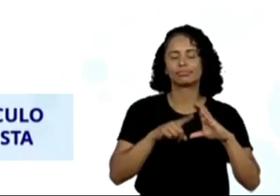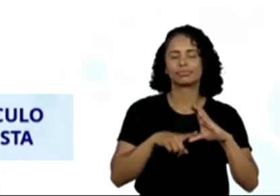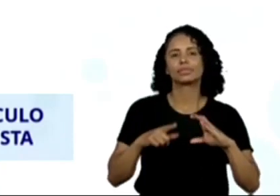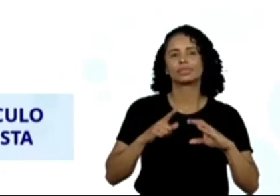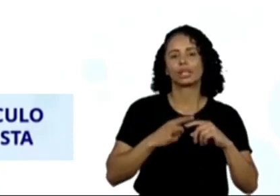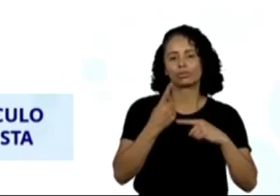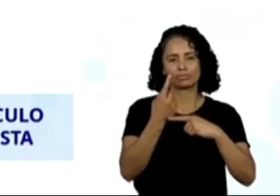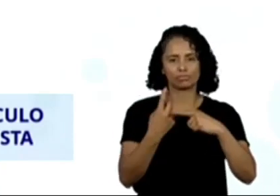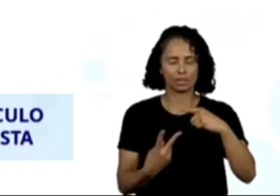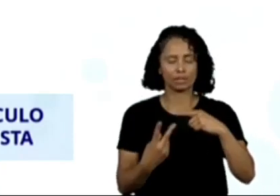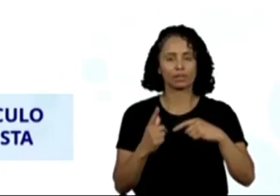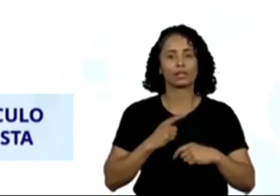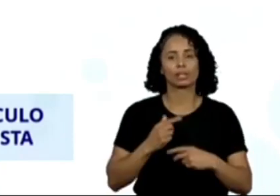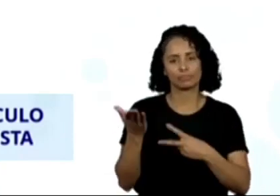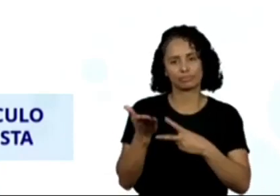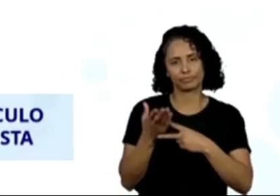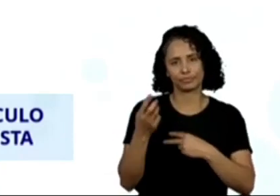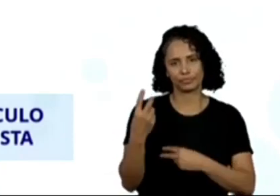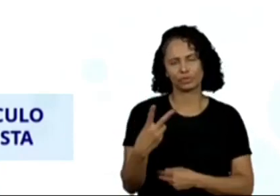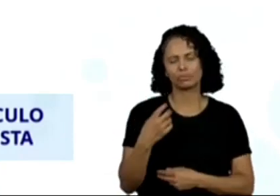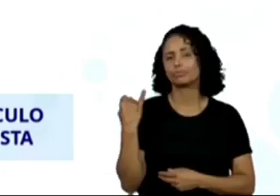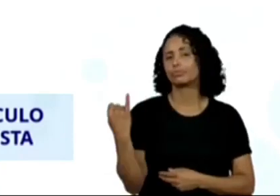dia importante,